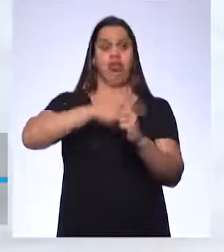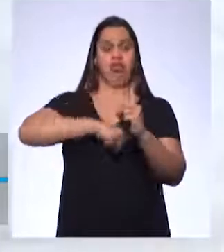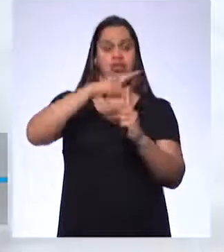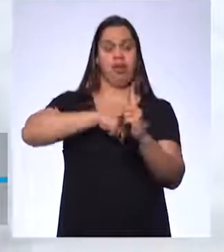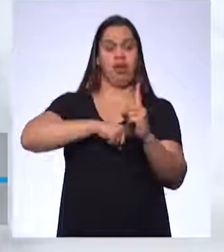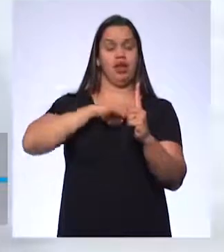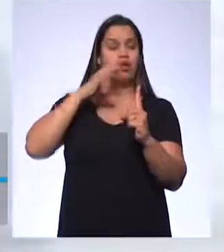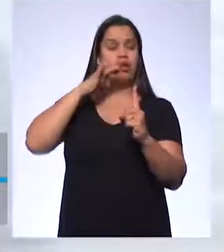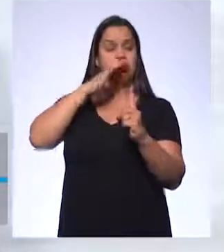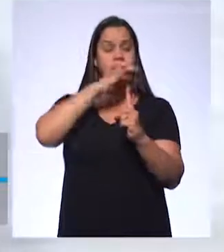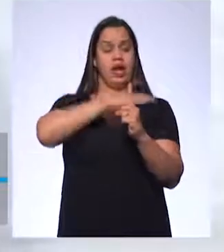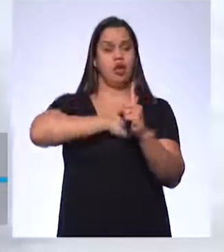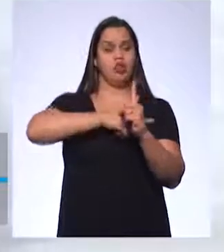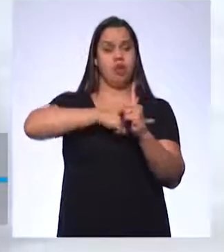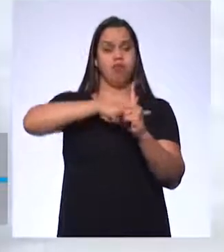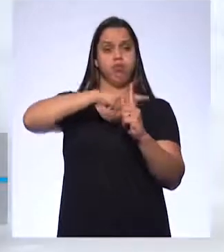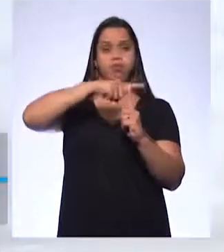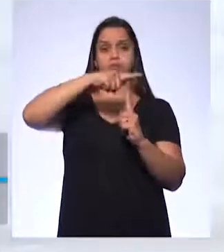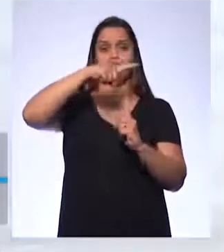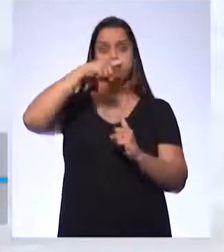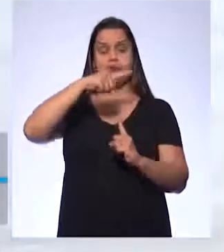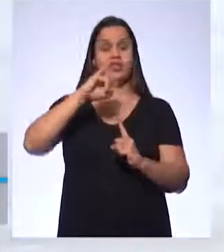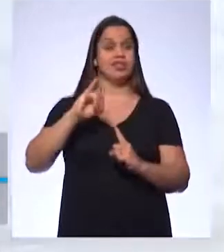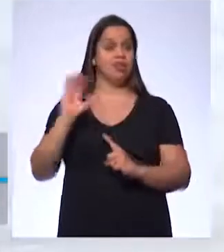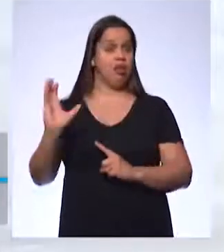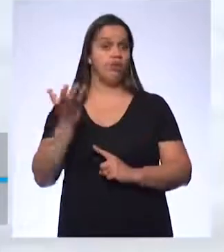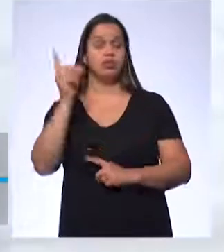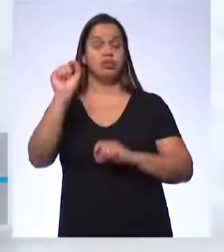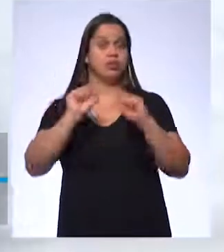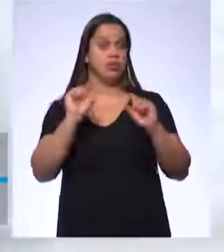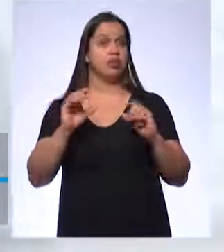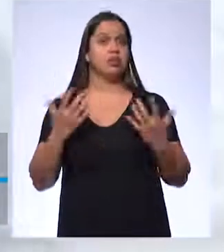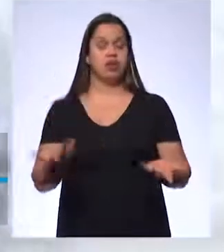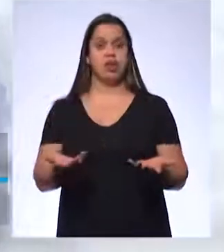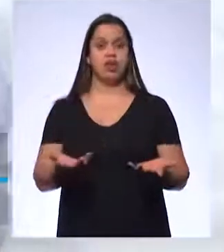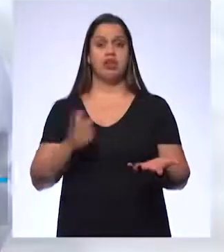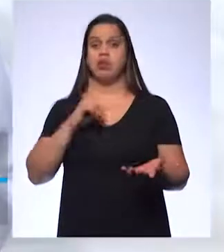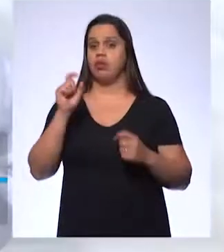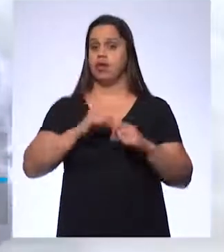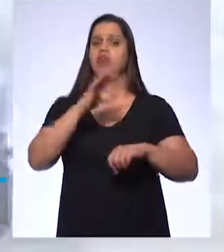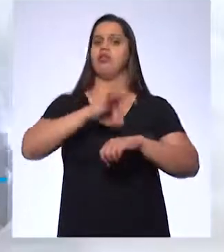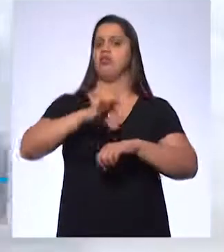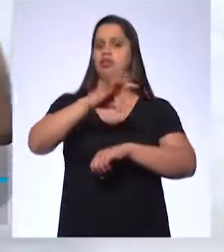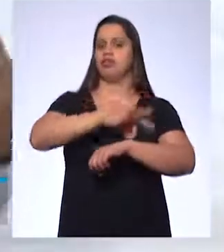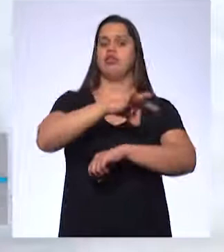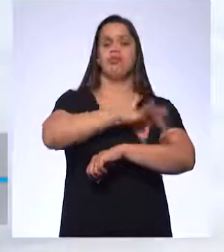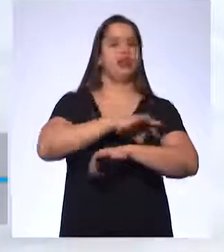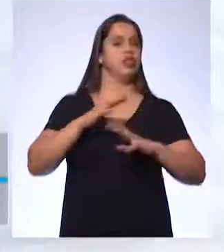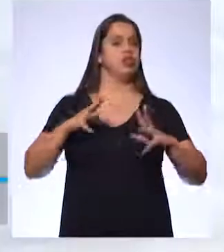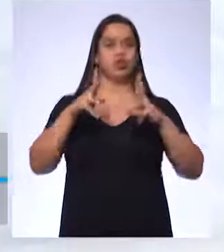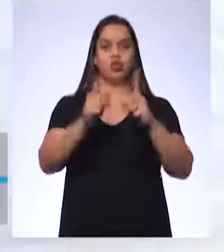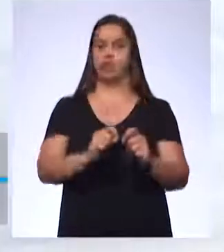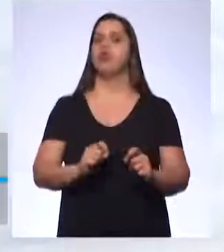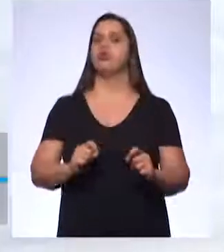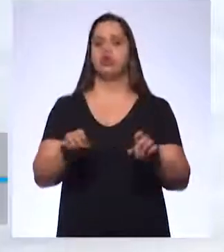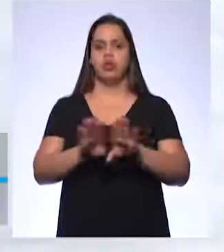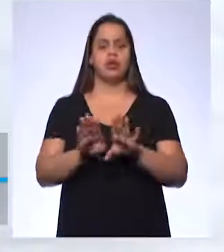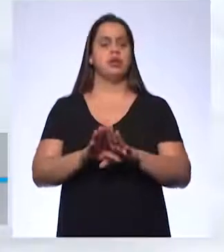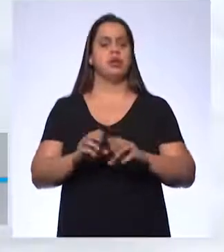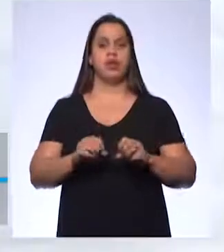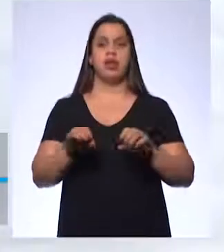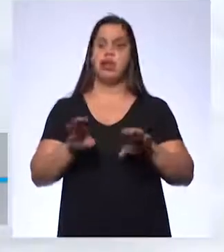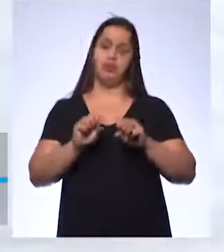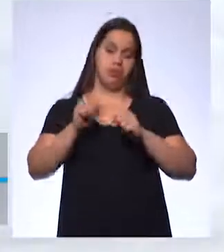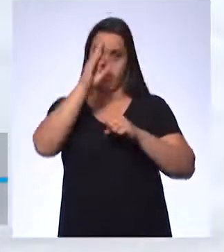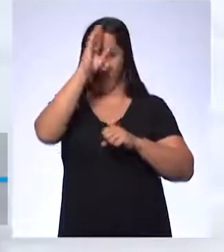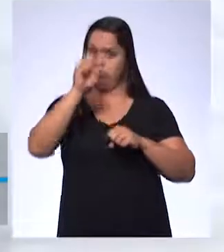mas vamos colocar o cenário que, se acontece, está favorecendo insetos, todos, inclusive os que disseminam doenças. Então, lugares